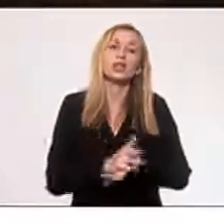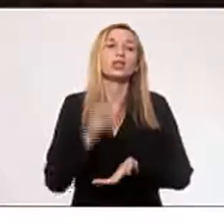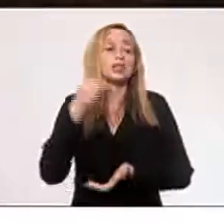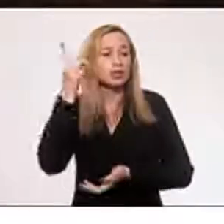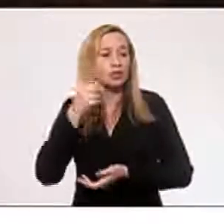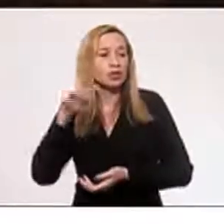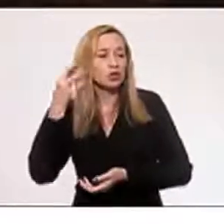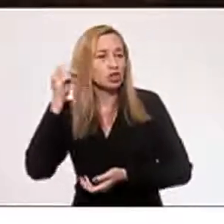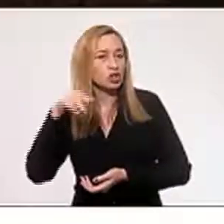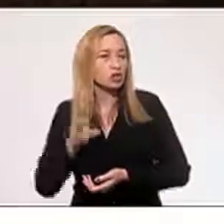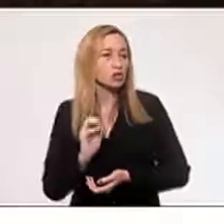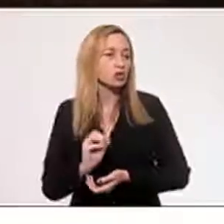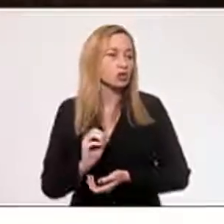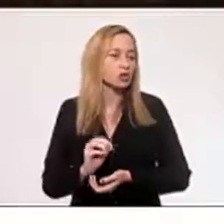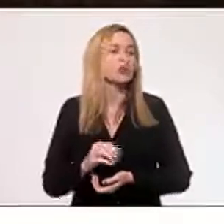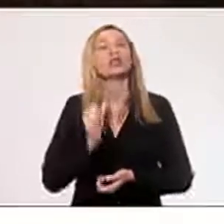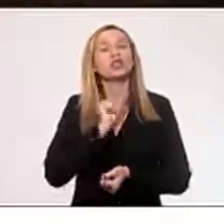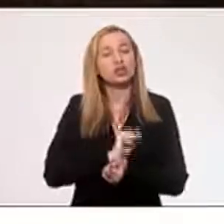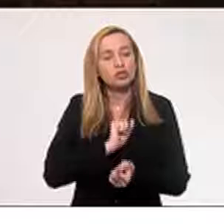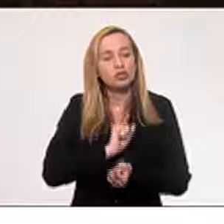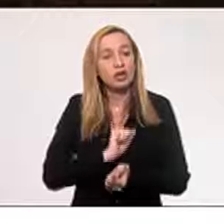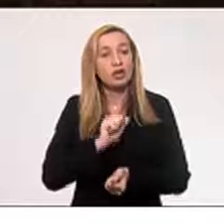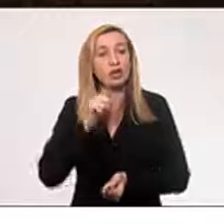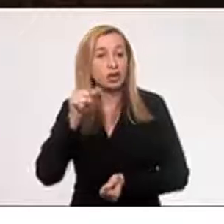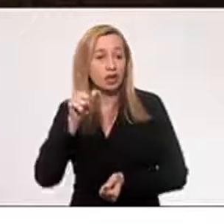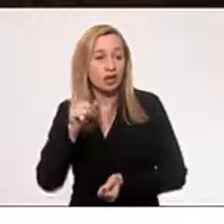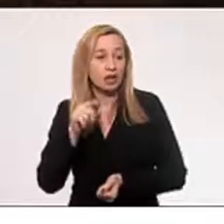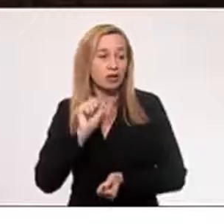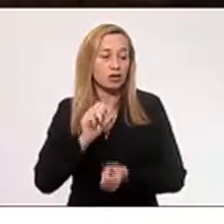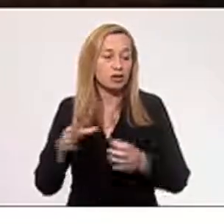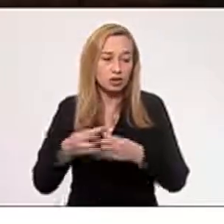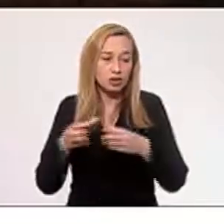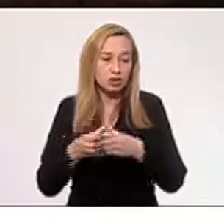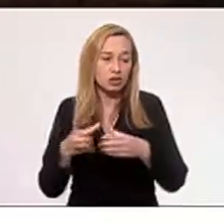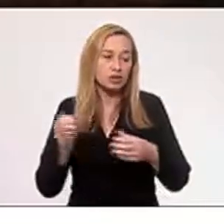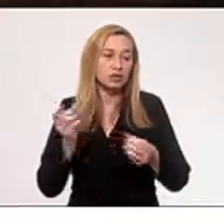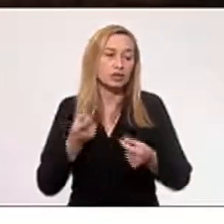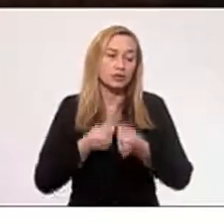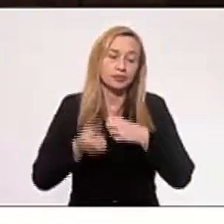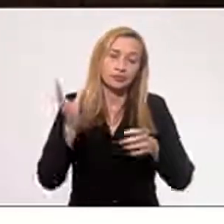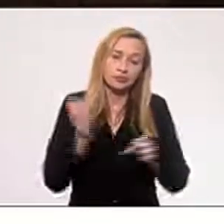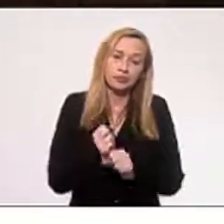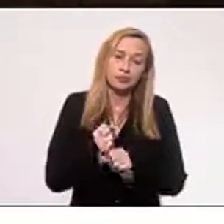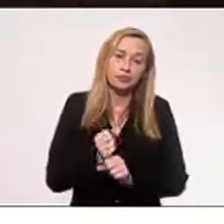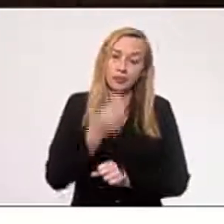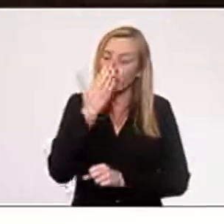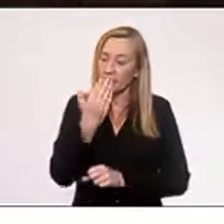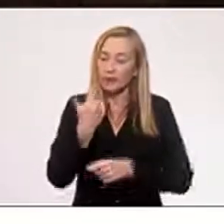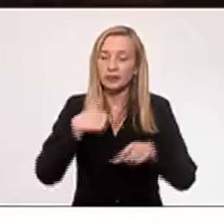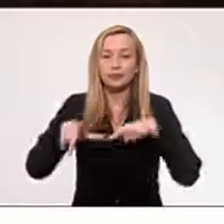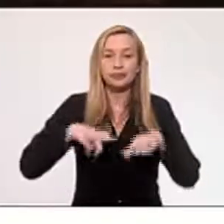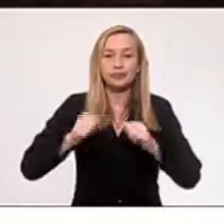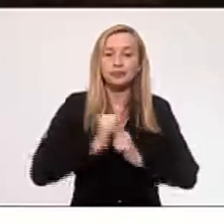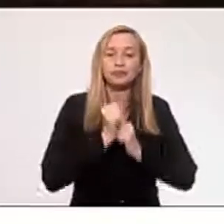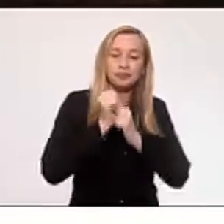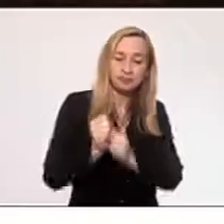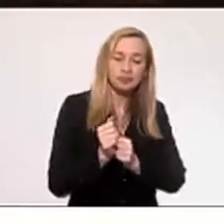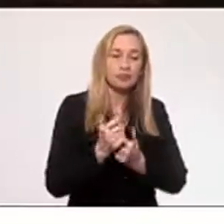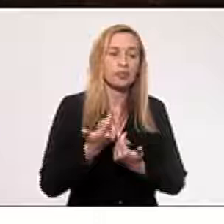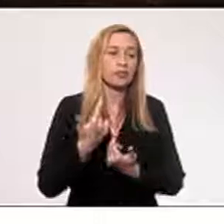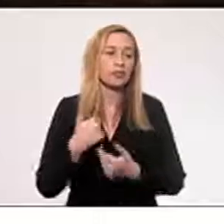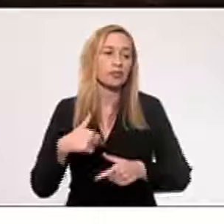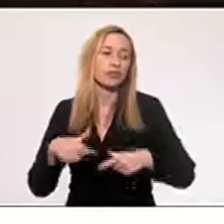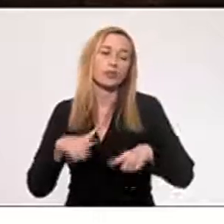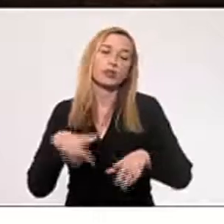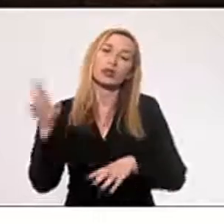Amorim. Espero que a Comissão de Orçamento decida, como uma das suas frentes de trabalho, acompanhar a execução orçamentária